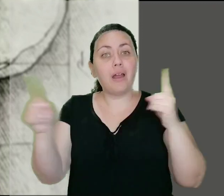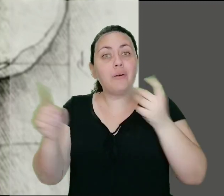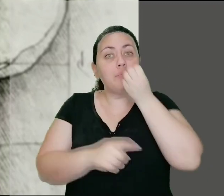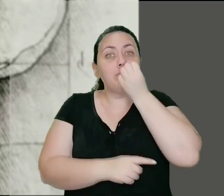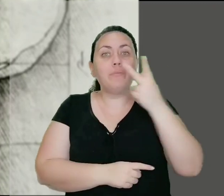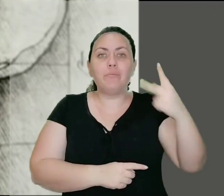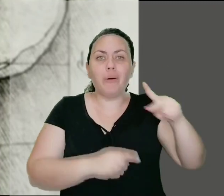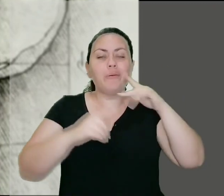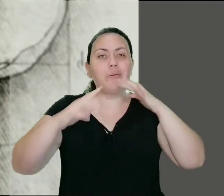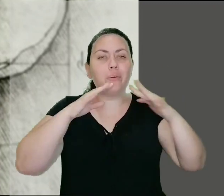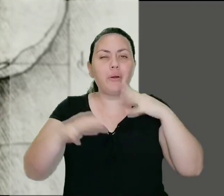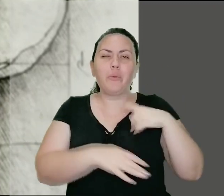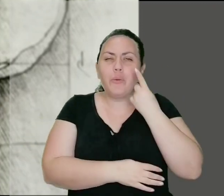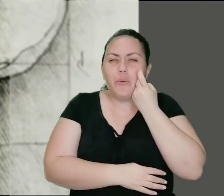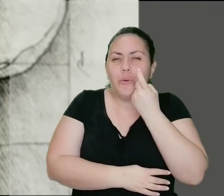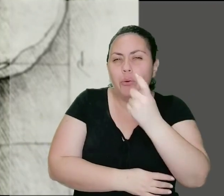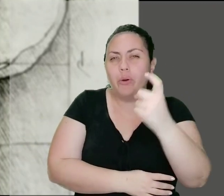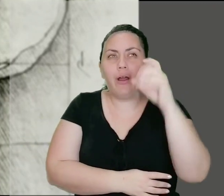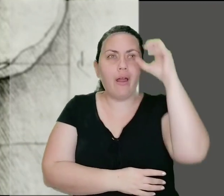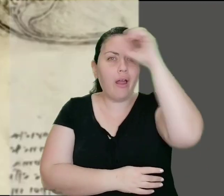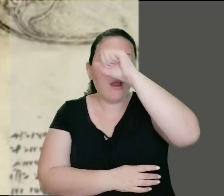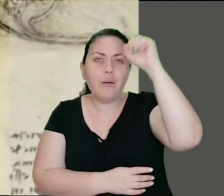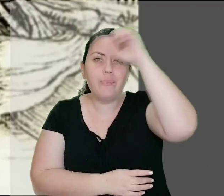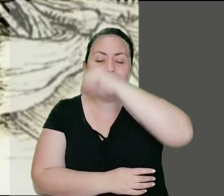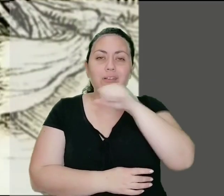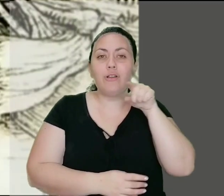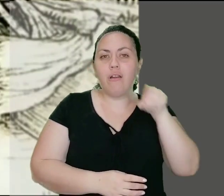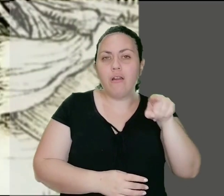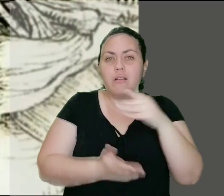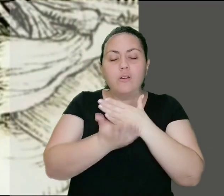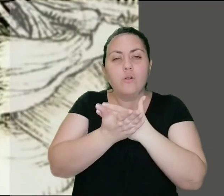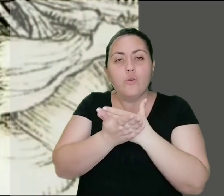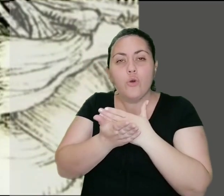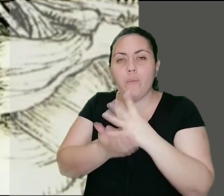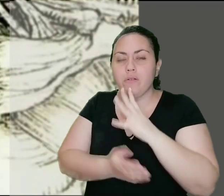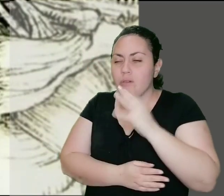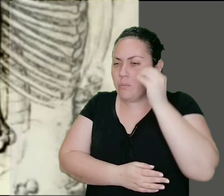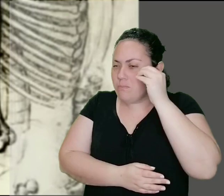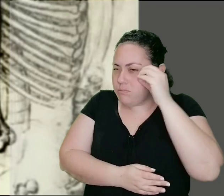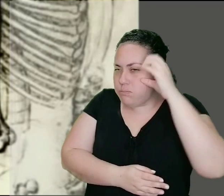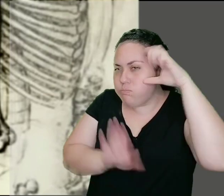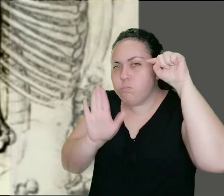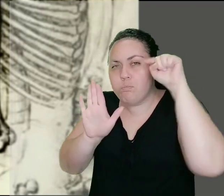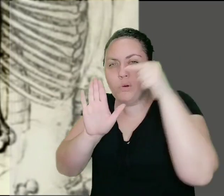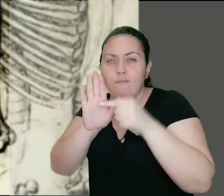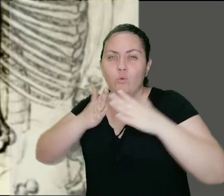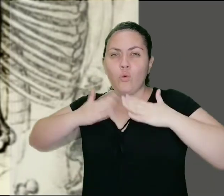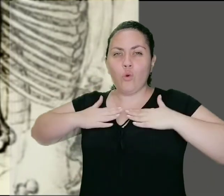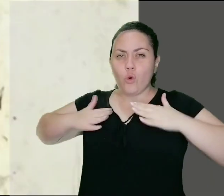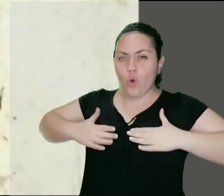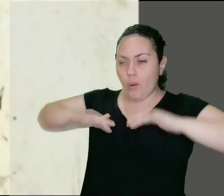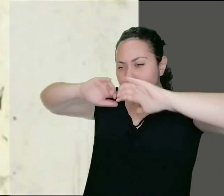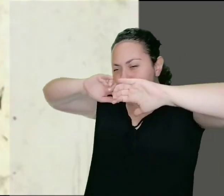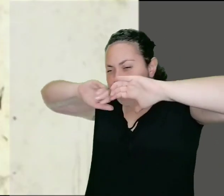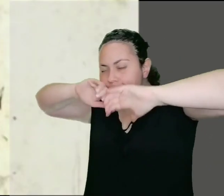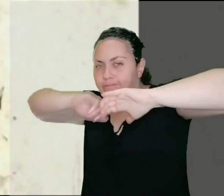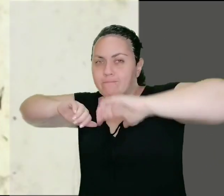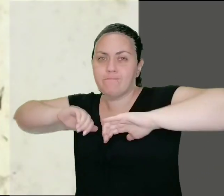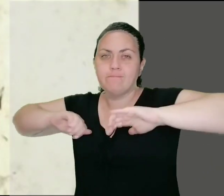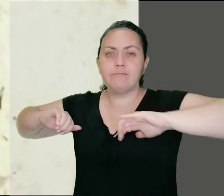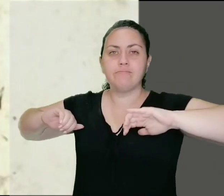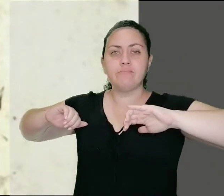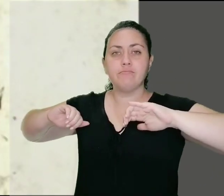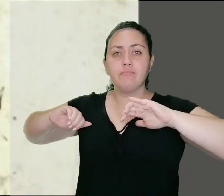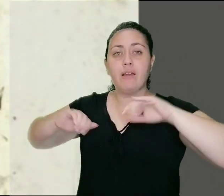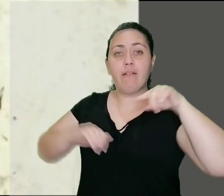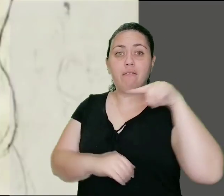Graças à sua curiosidade em aprender, o mestre renascentista adquiriu um conhecimento profundo do corpo humano e, com